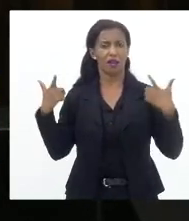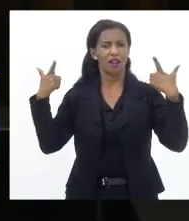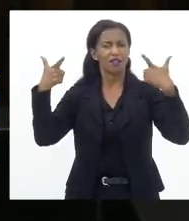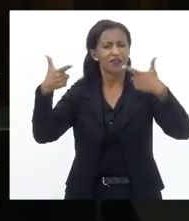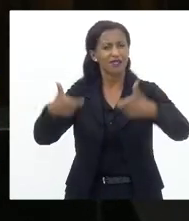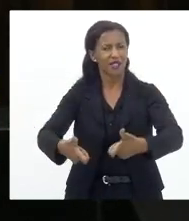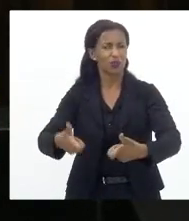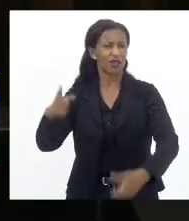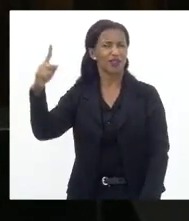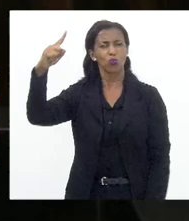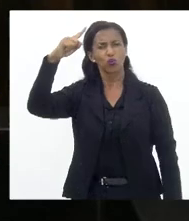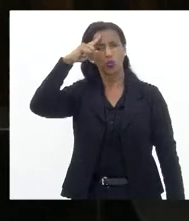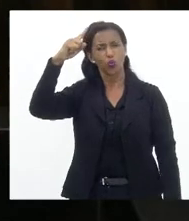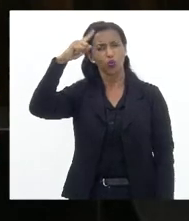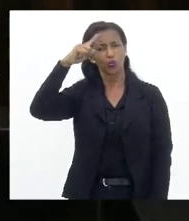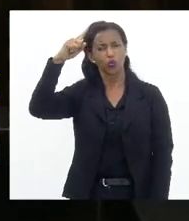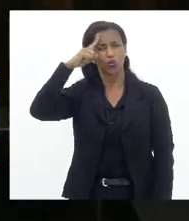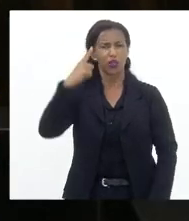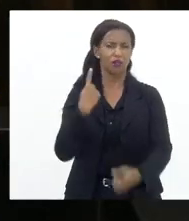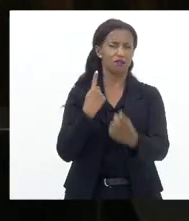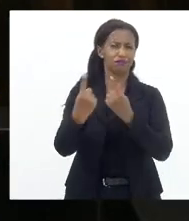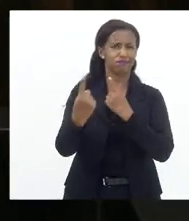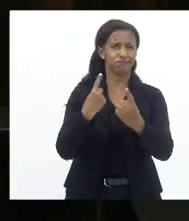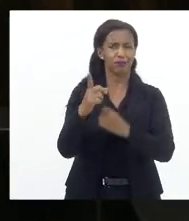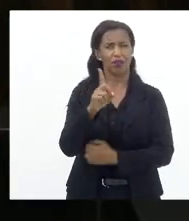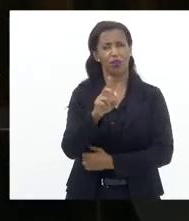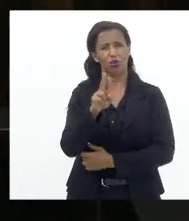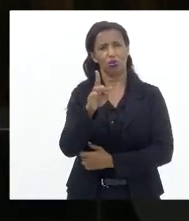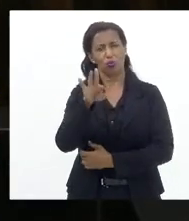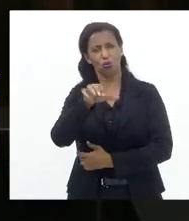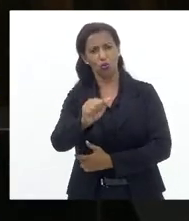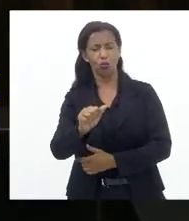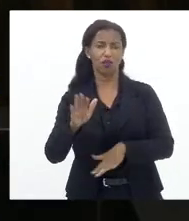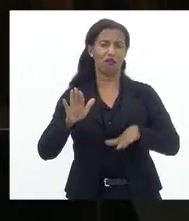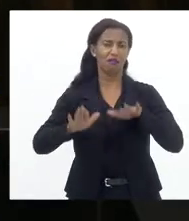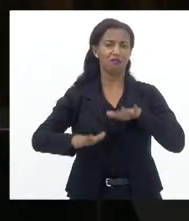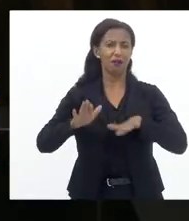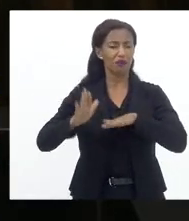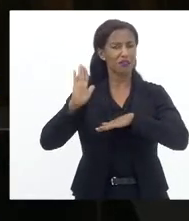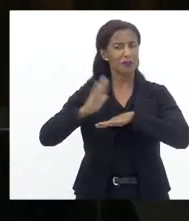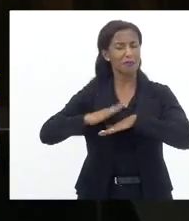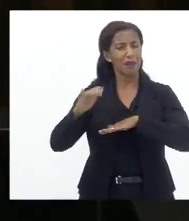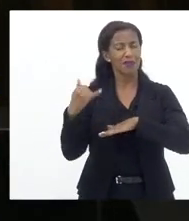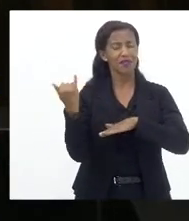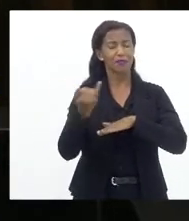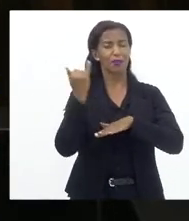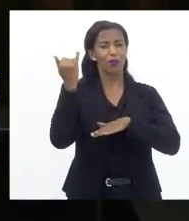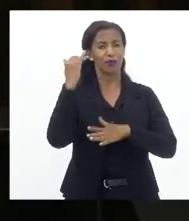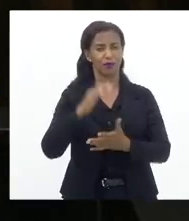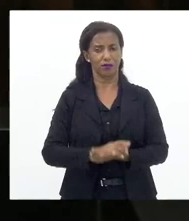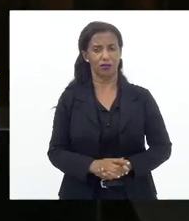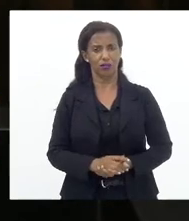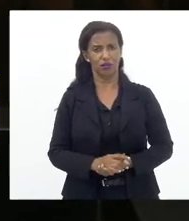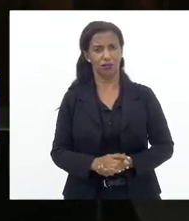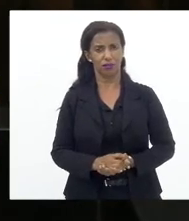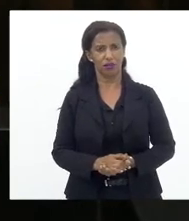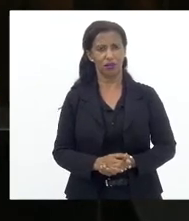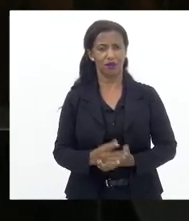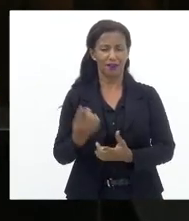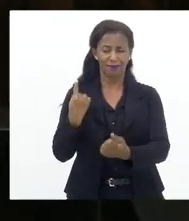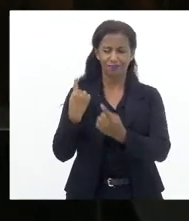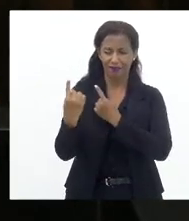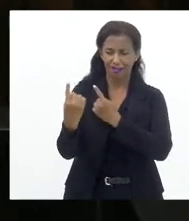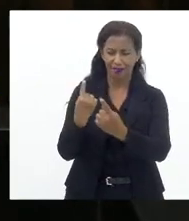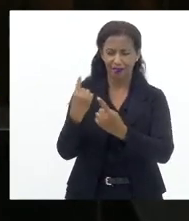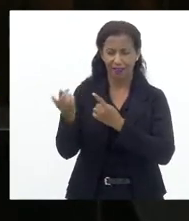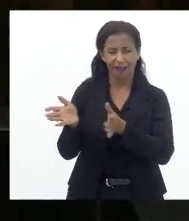assaltada diariamente na Rodovia Presidente Dutra talvez a mais importante artéria